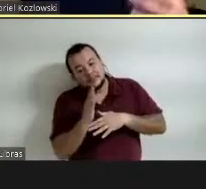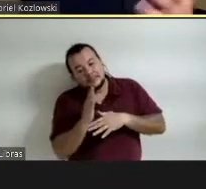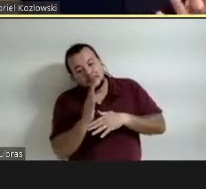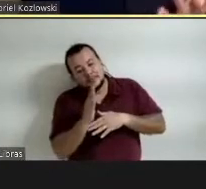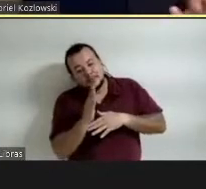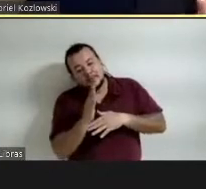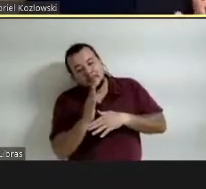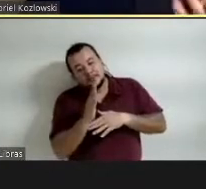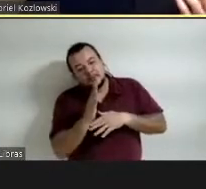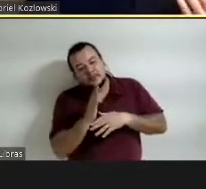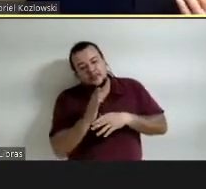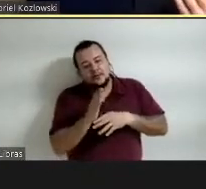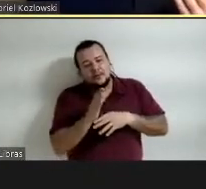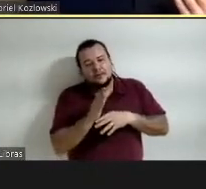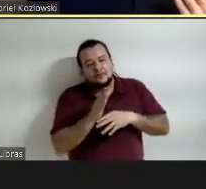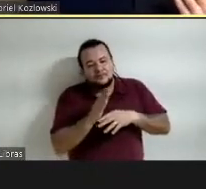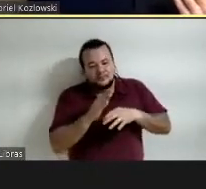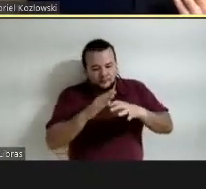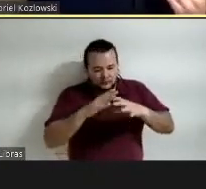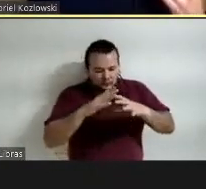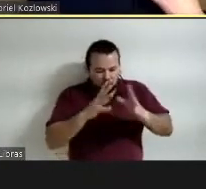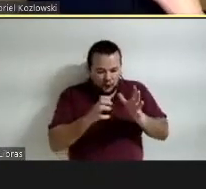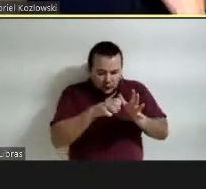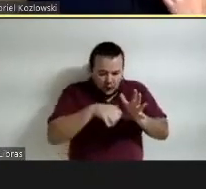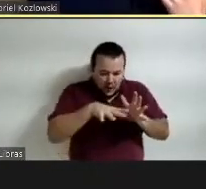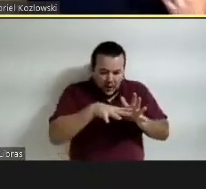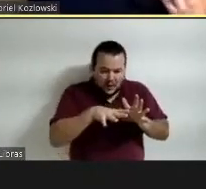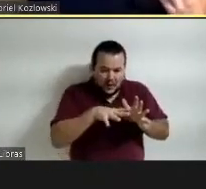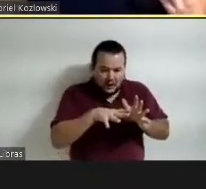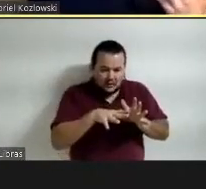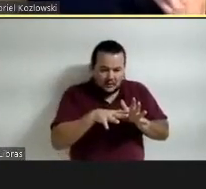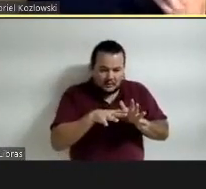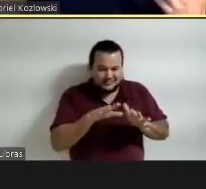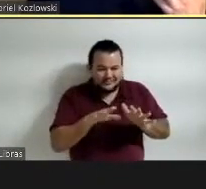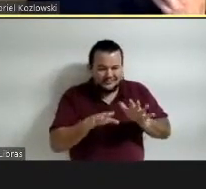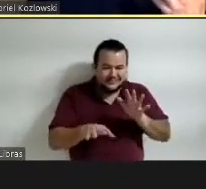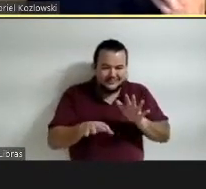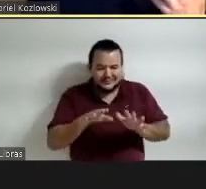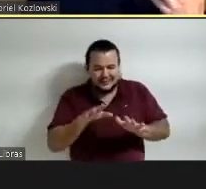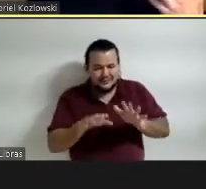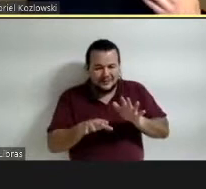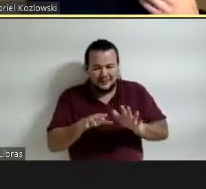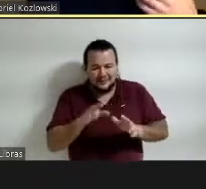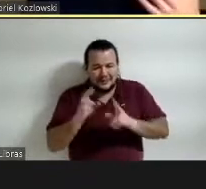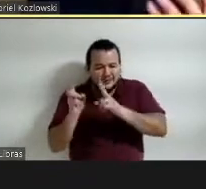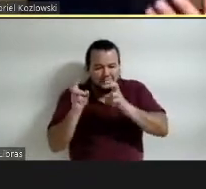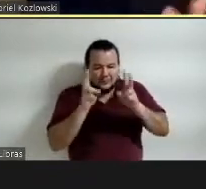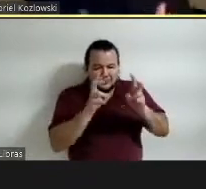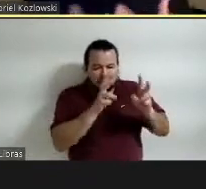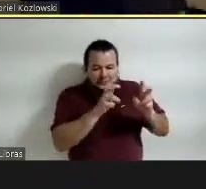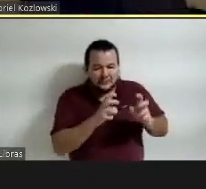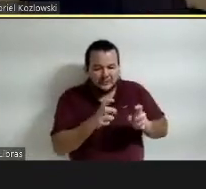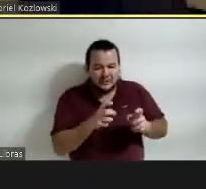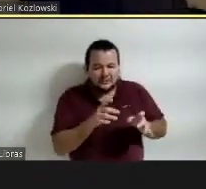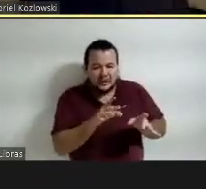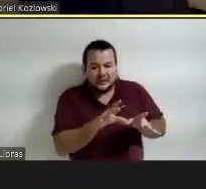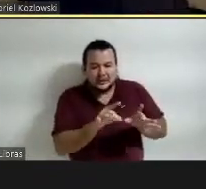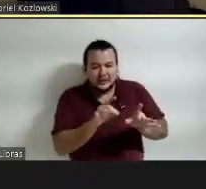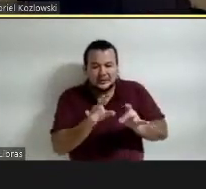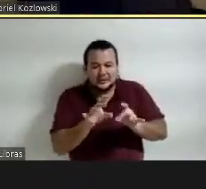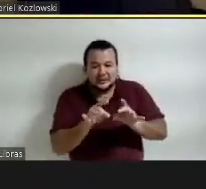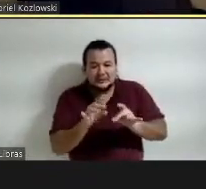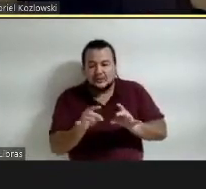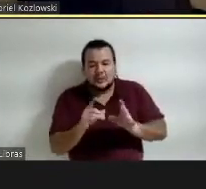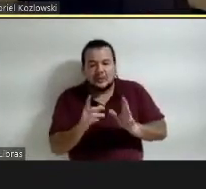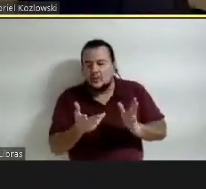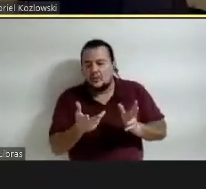em sua totalidade, né? Ou seja, a gente, dependendo de cada um dos temas, a gente adotava a escala que era necessária falar